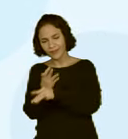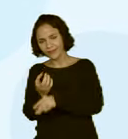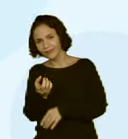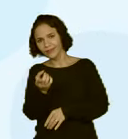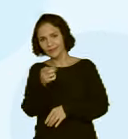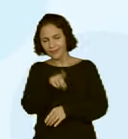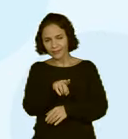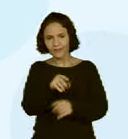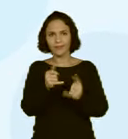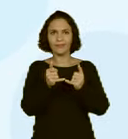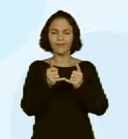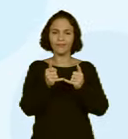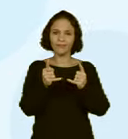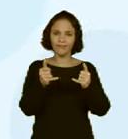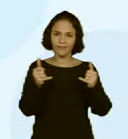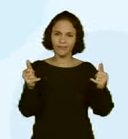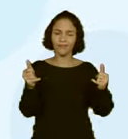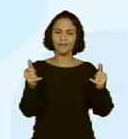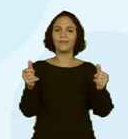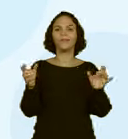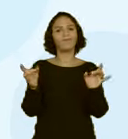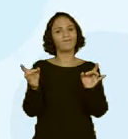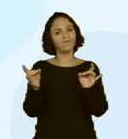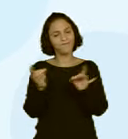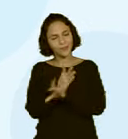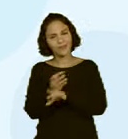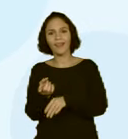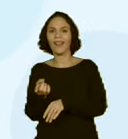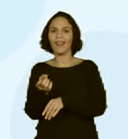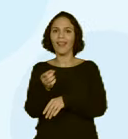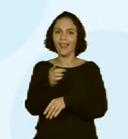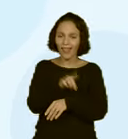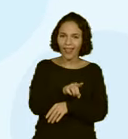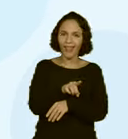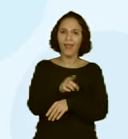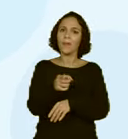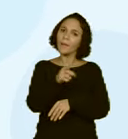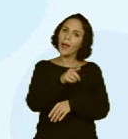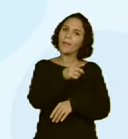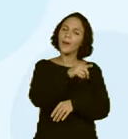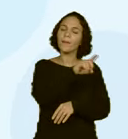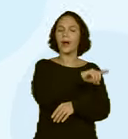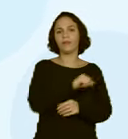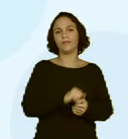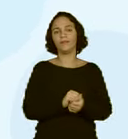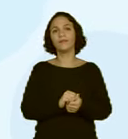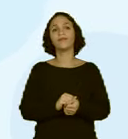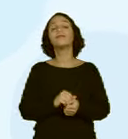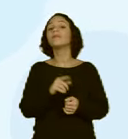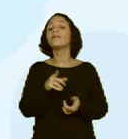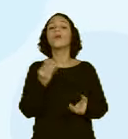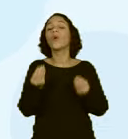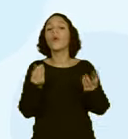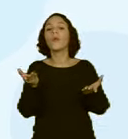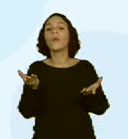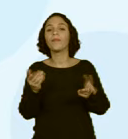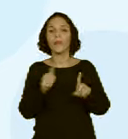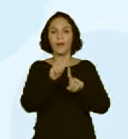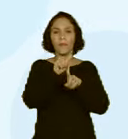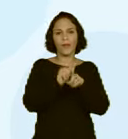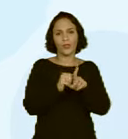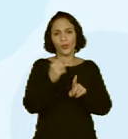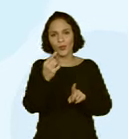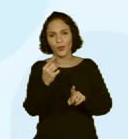fazer aqui uma linha do tempo, né? E aí você vai falar assim, bom, mês 1, mês 2, mês 3,